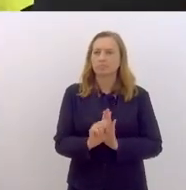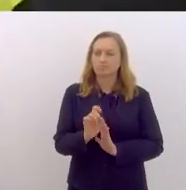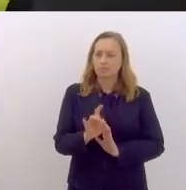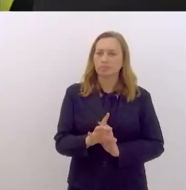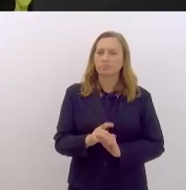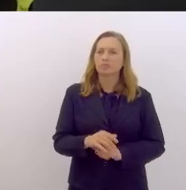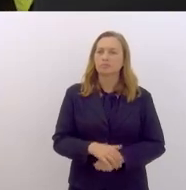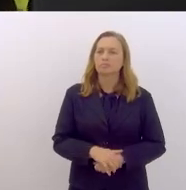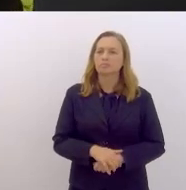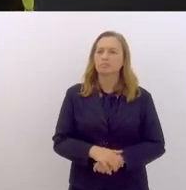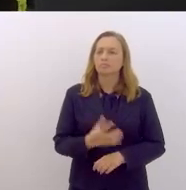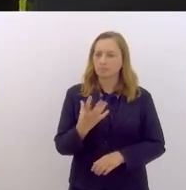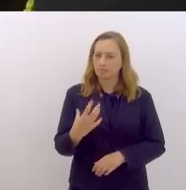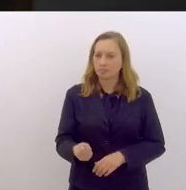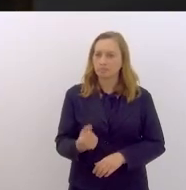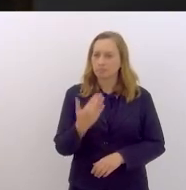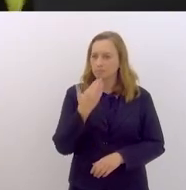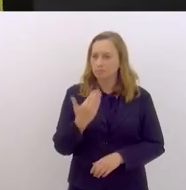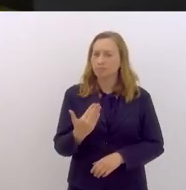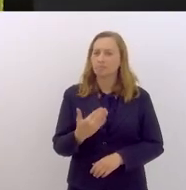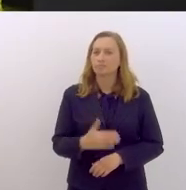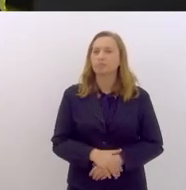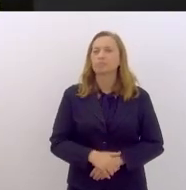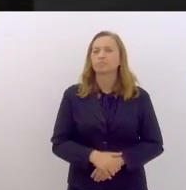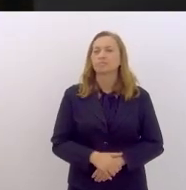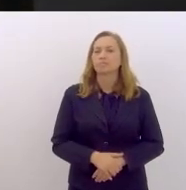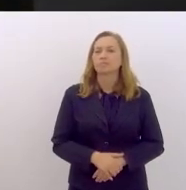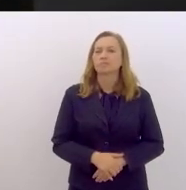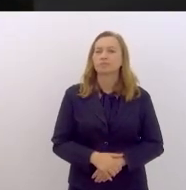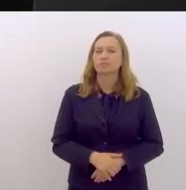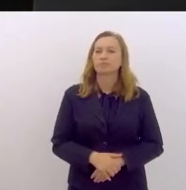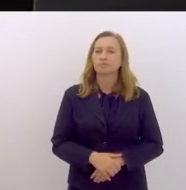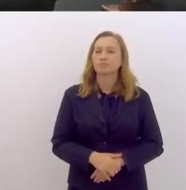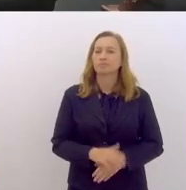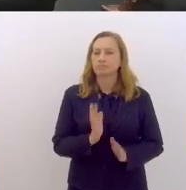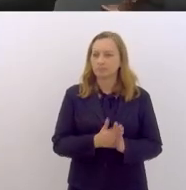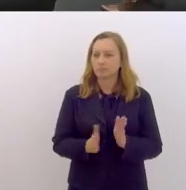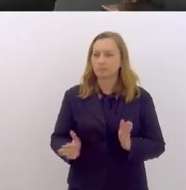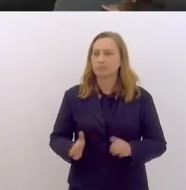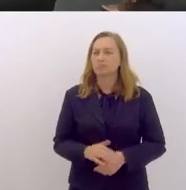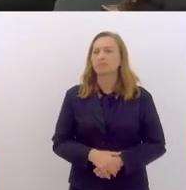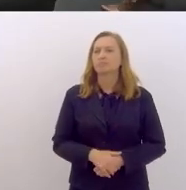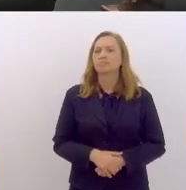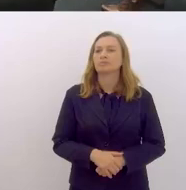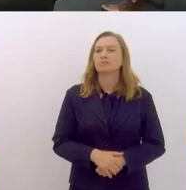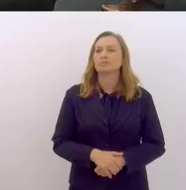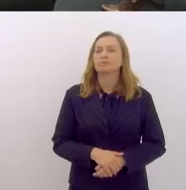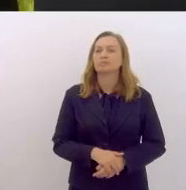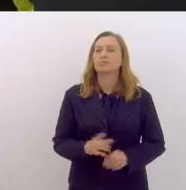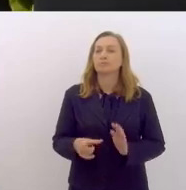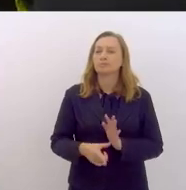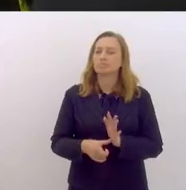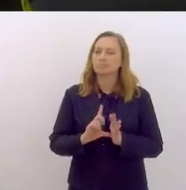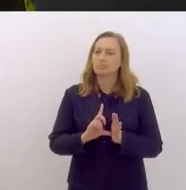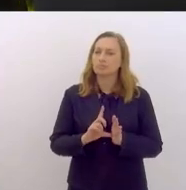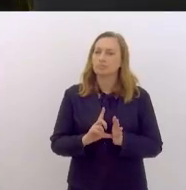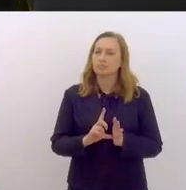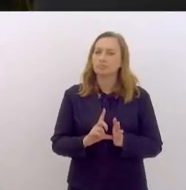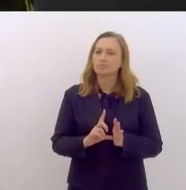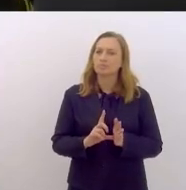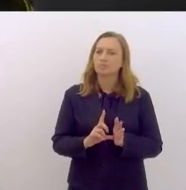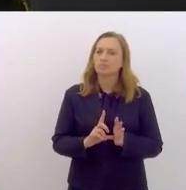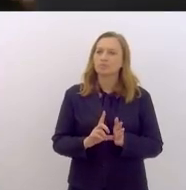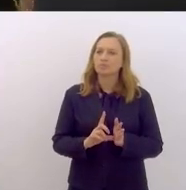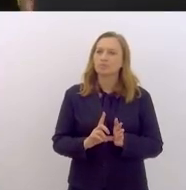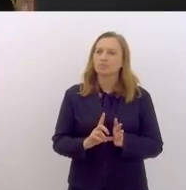presidência acata o parecer de Vossa Excelência. Pela ordem. Antes de encerrar...